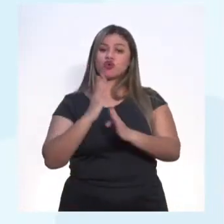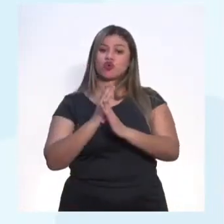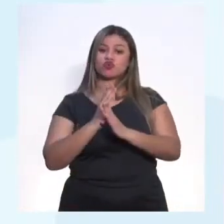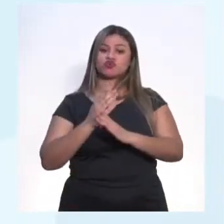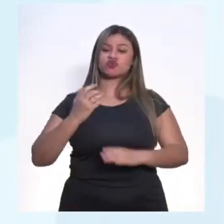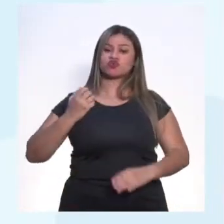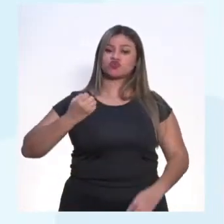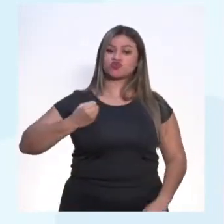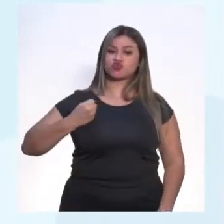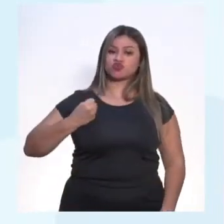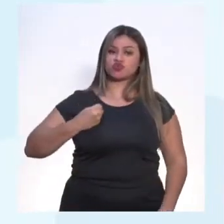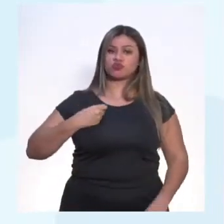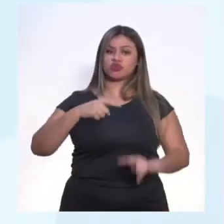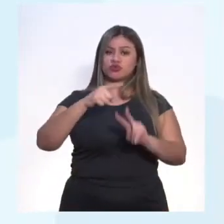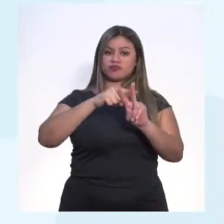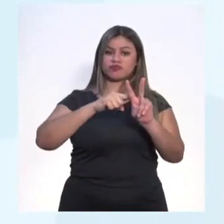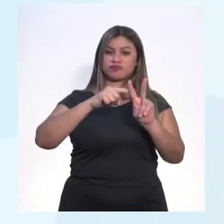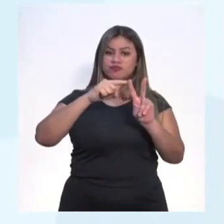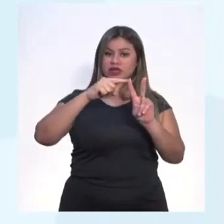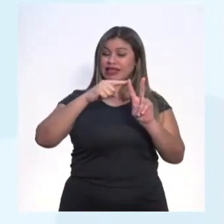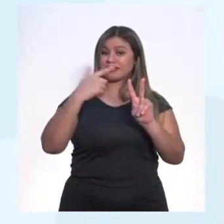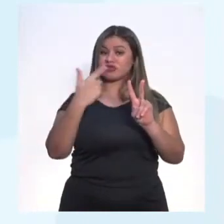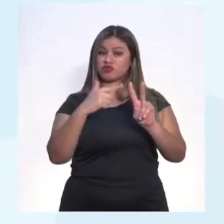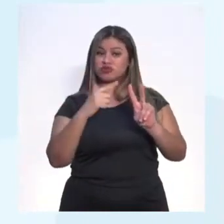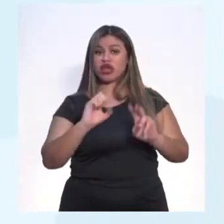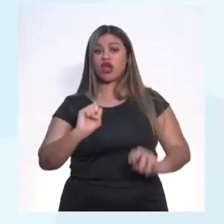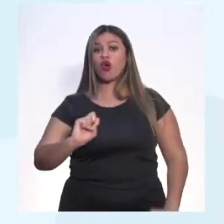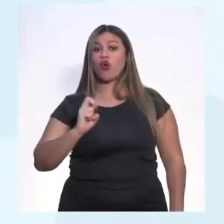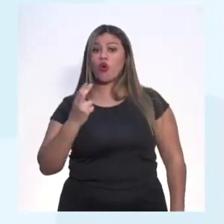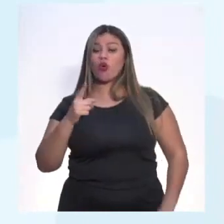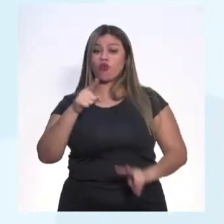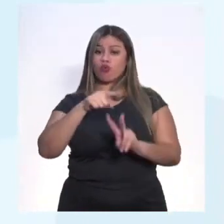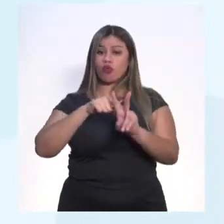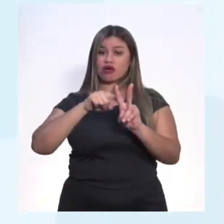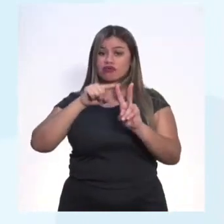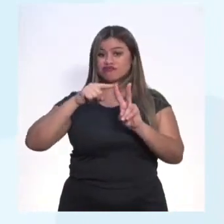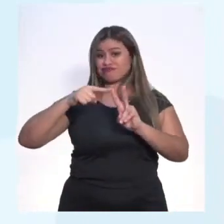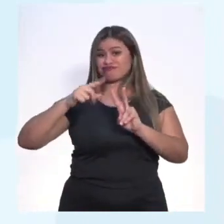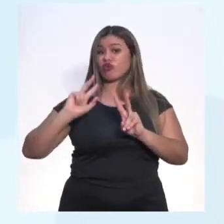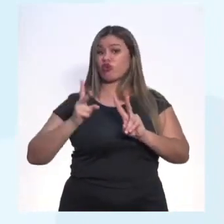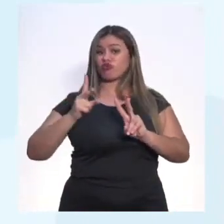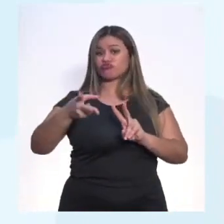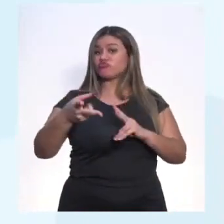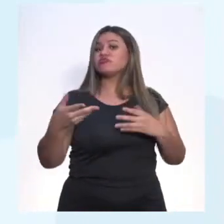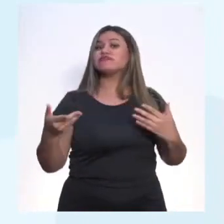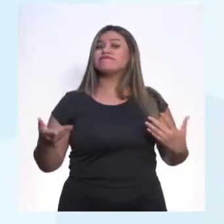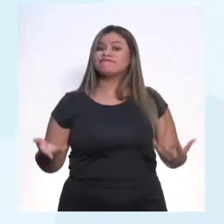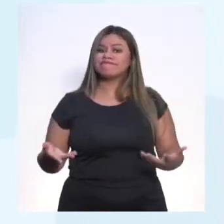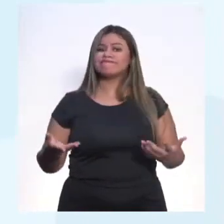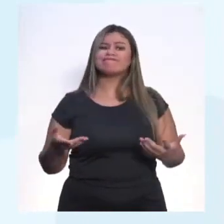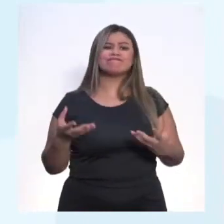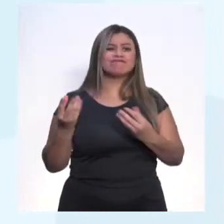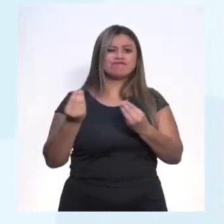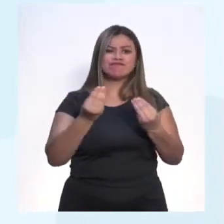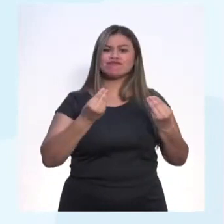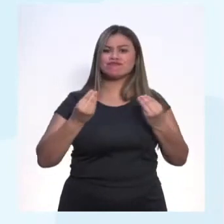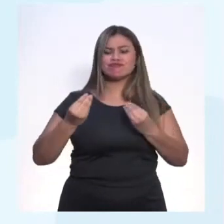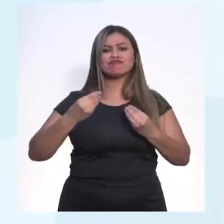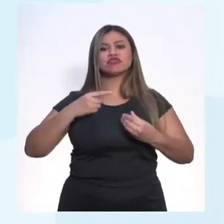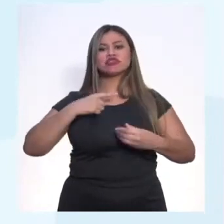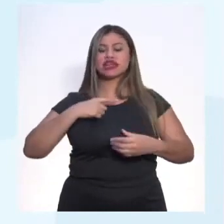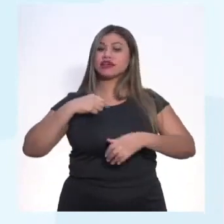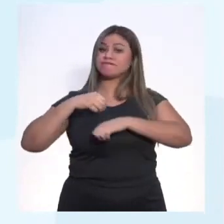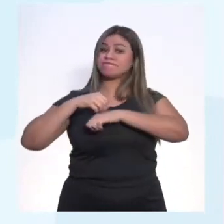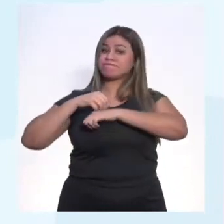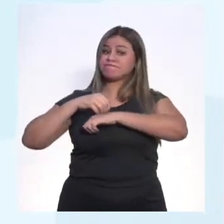o número como racional ou irracional. Está cheio de raiz. Então, a dica